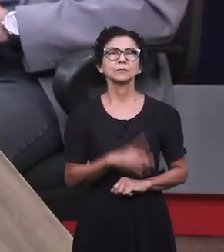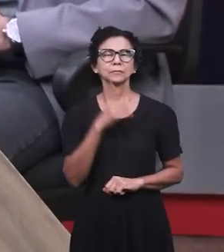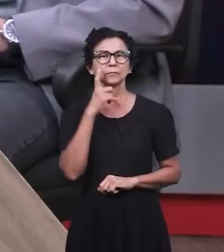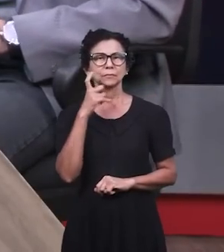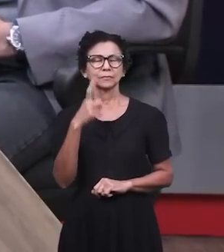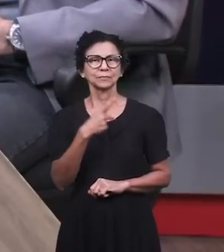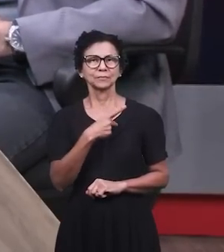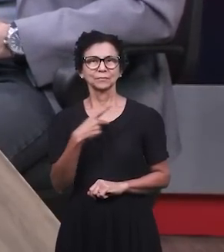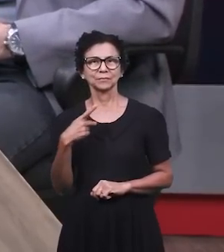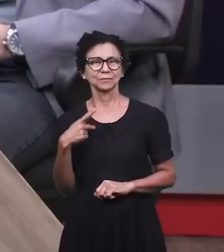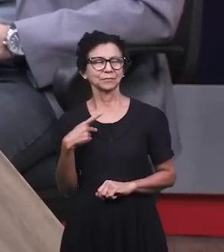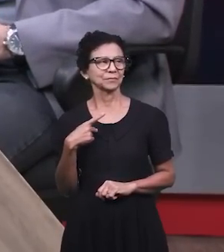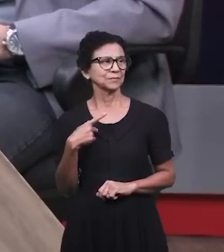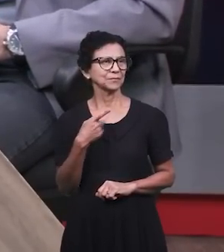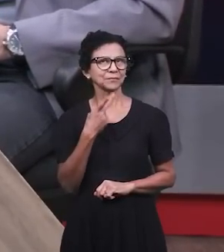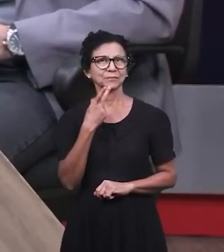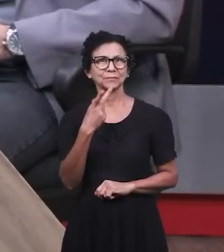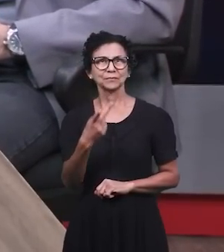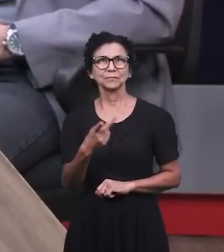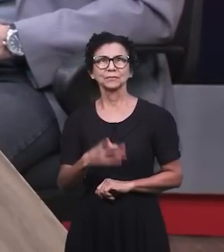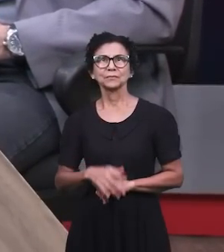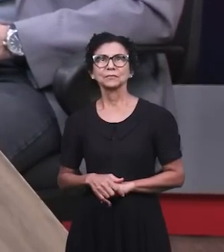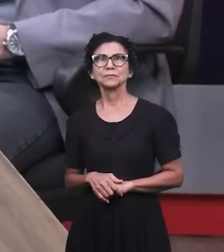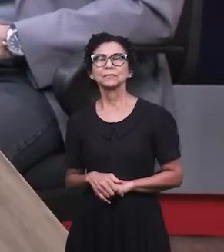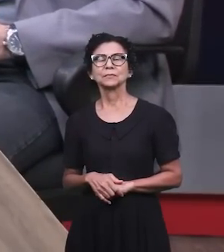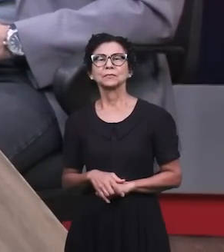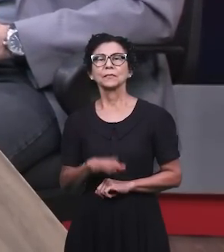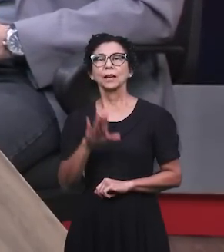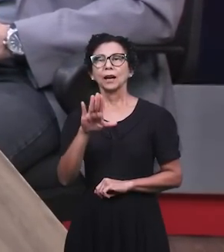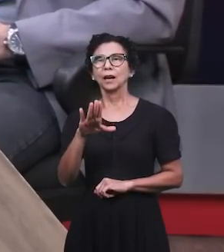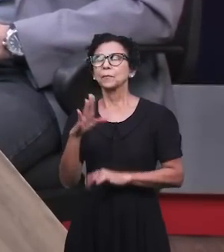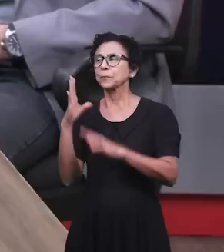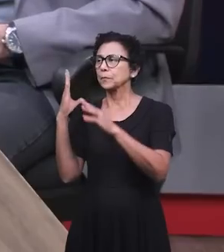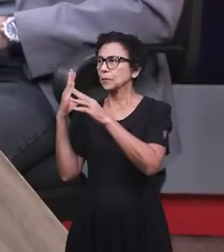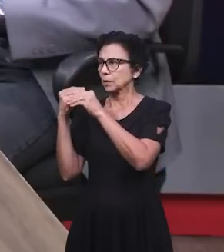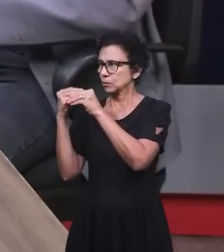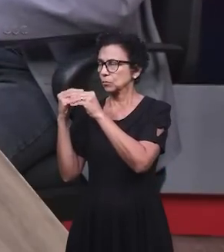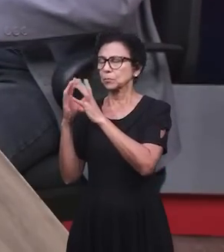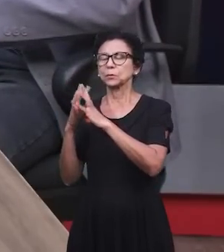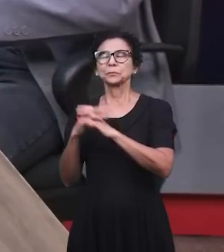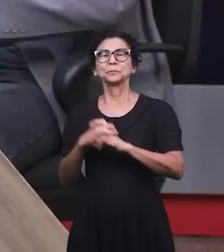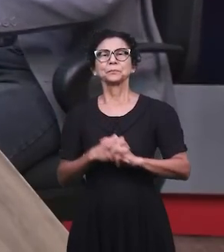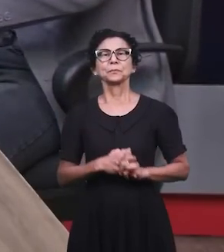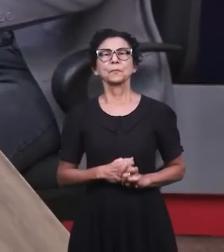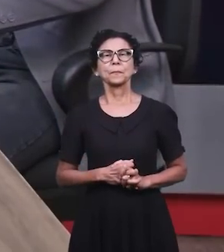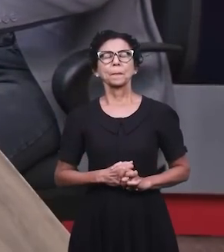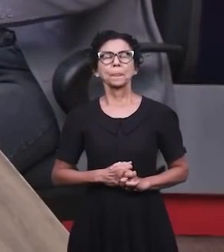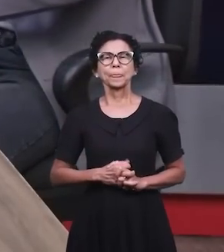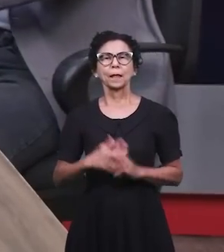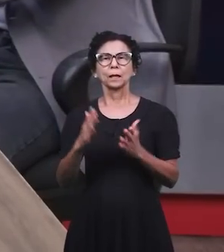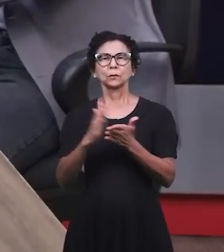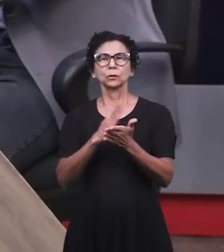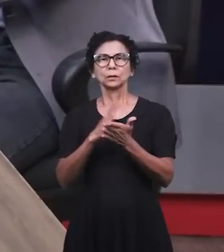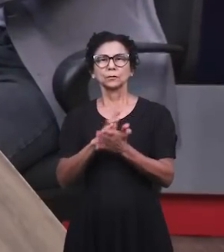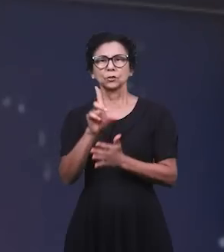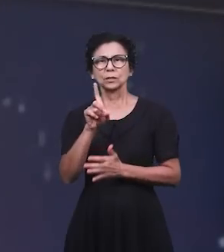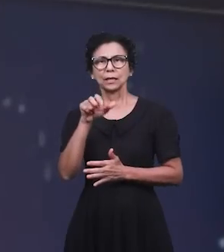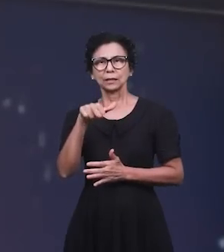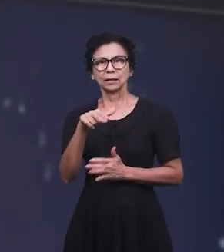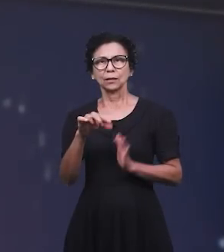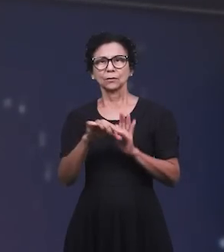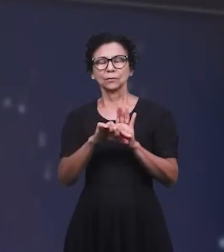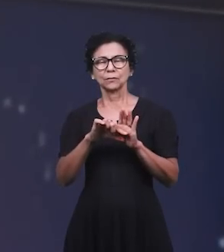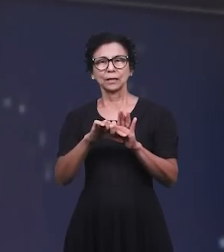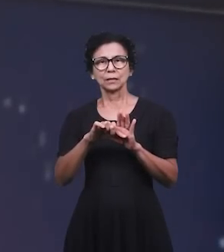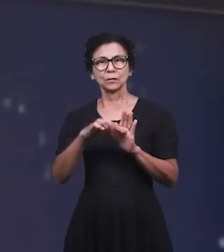Tiago mencionou aí, eu gostaria só de puder fazer um fechamento aqui. Claro. Lá em Daniel 12, verso 4, diz